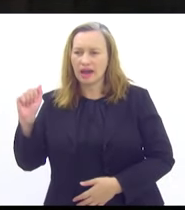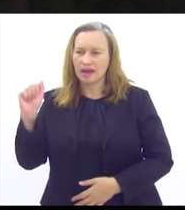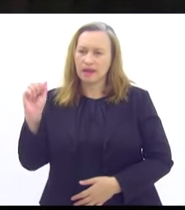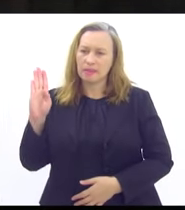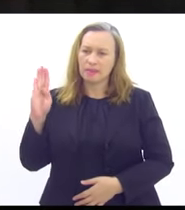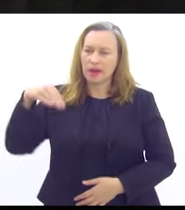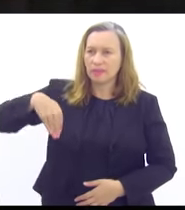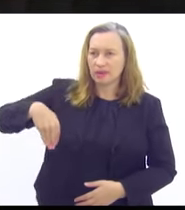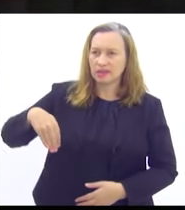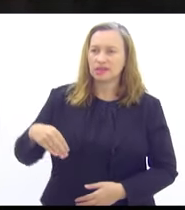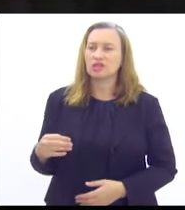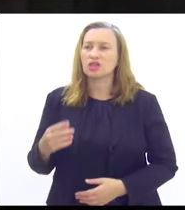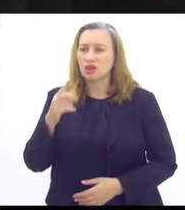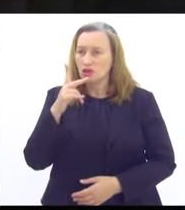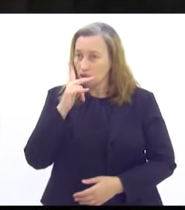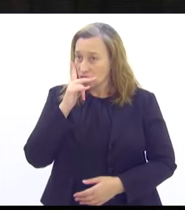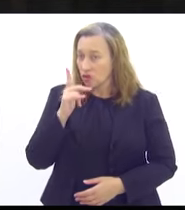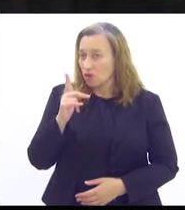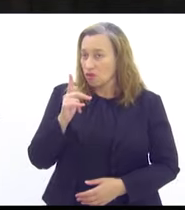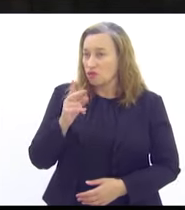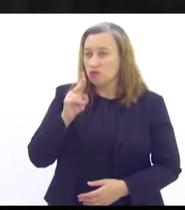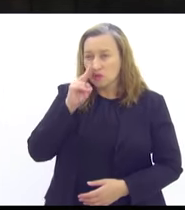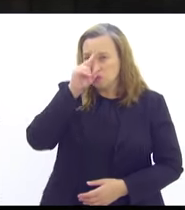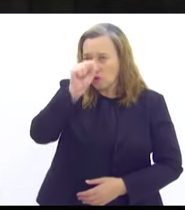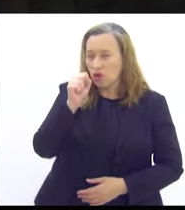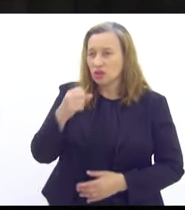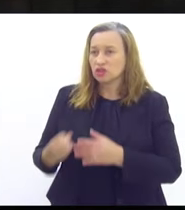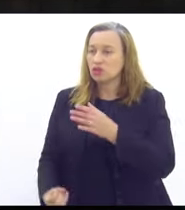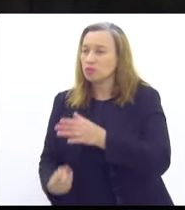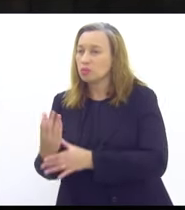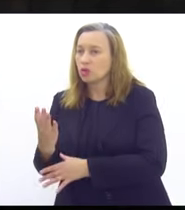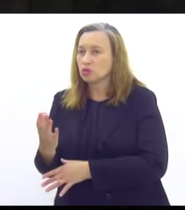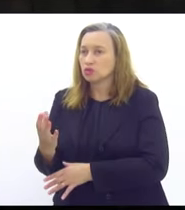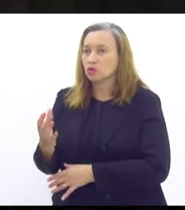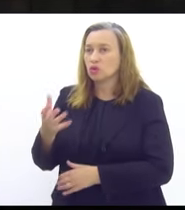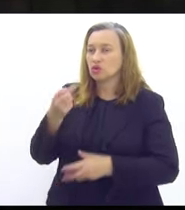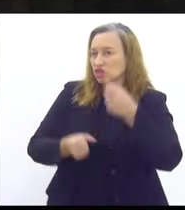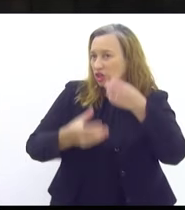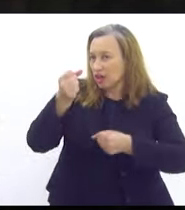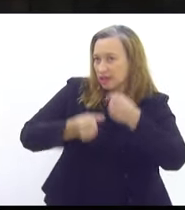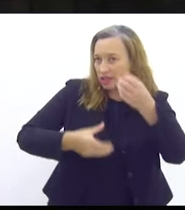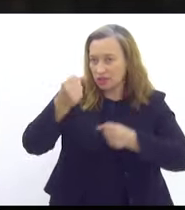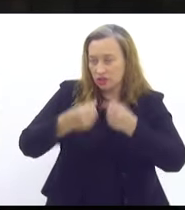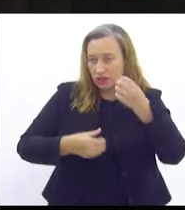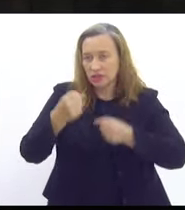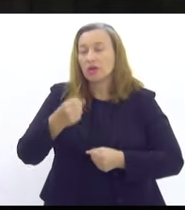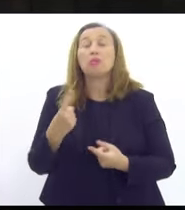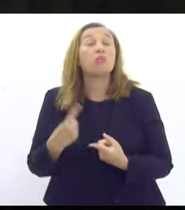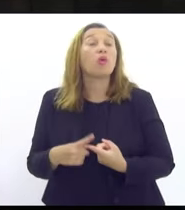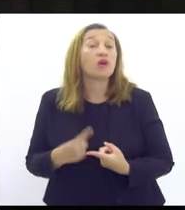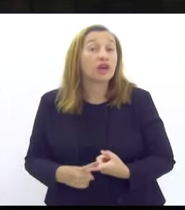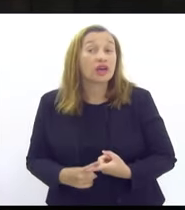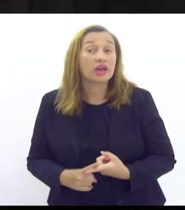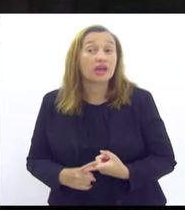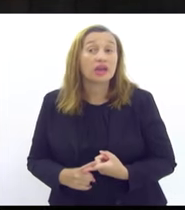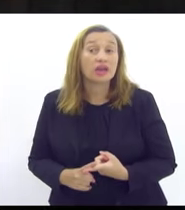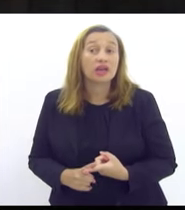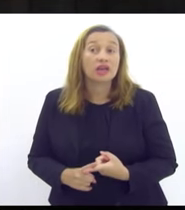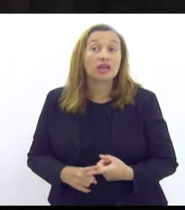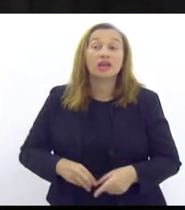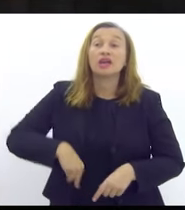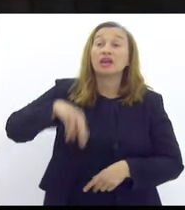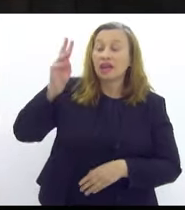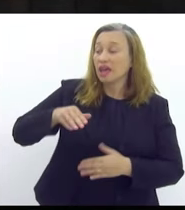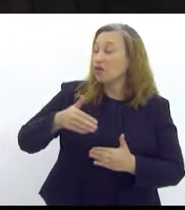fortes produtores de leite, principalmente em Barra Mansa. Por quê? Porque quem é fora